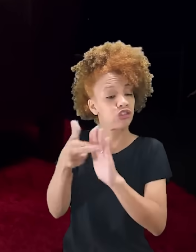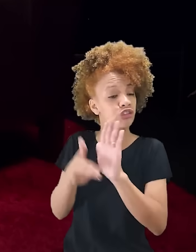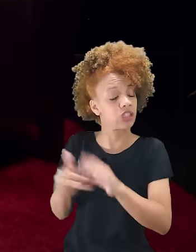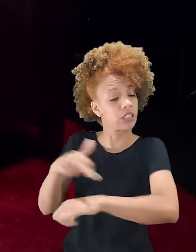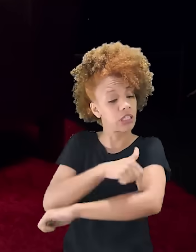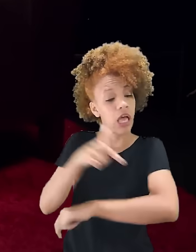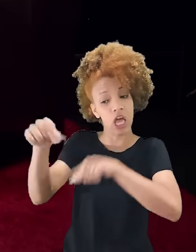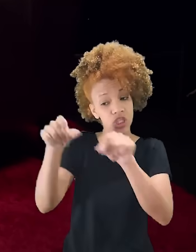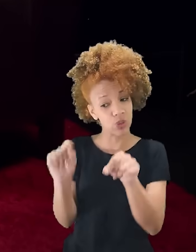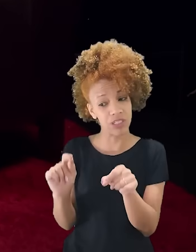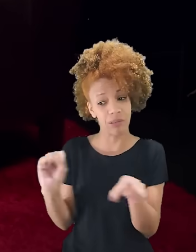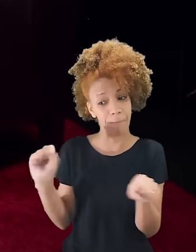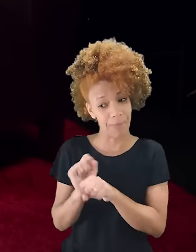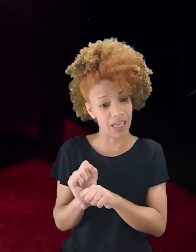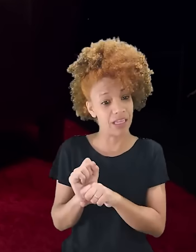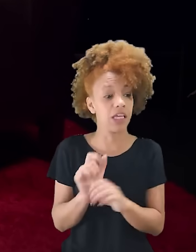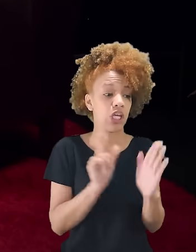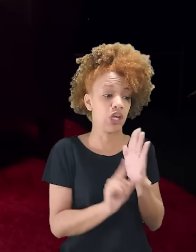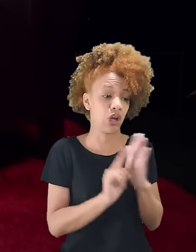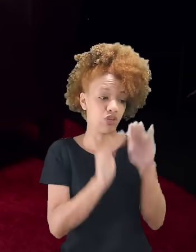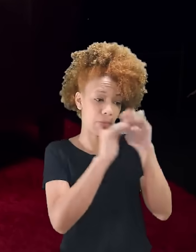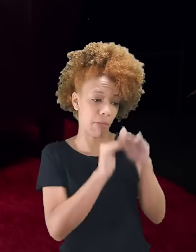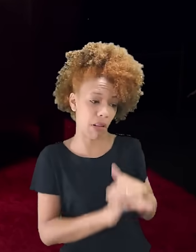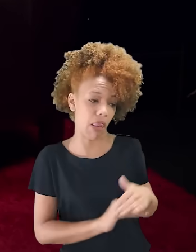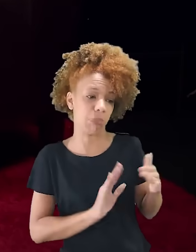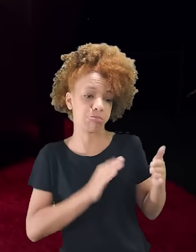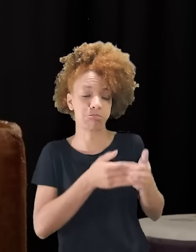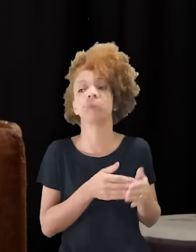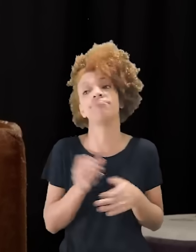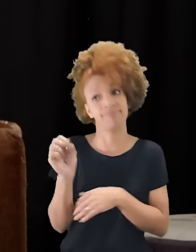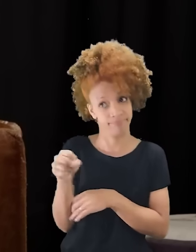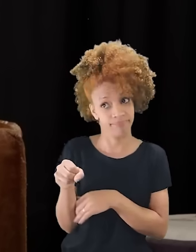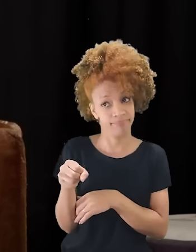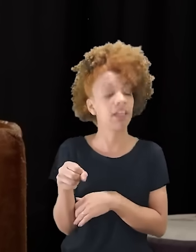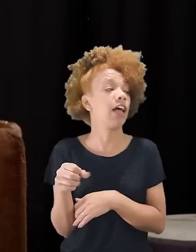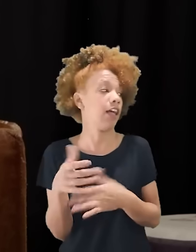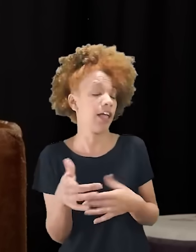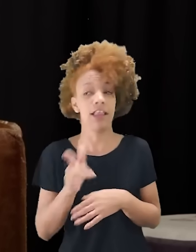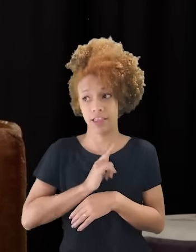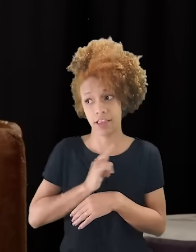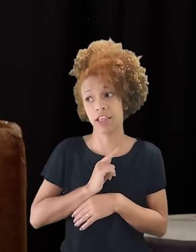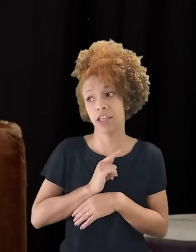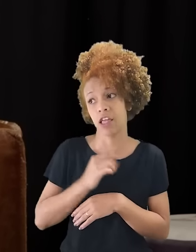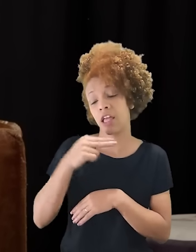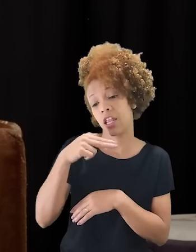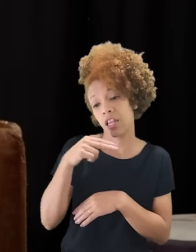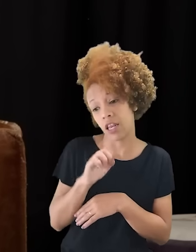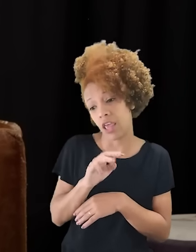essas essas escolhas dela param em lojas de departamento depois Sim é isso mesmo inclusive ela existe né ela chama Ana